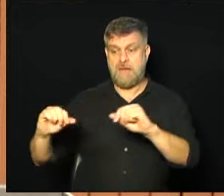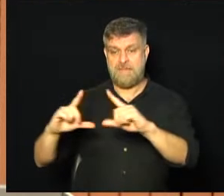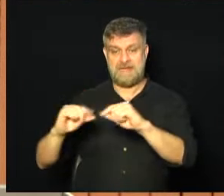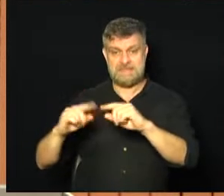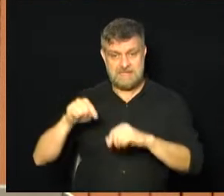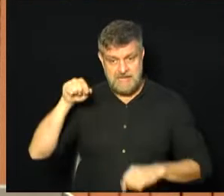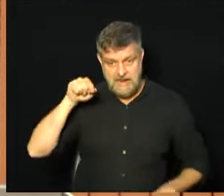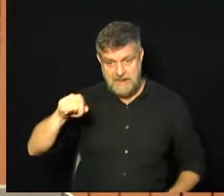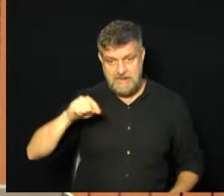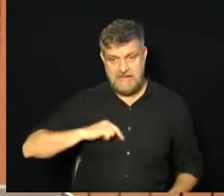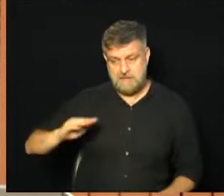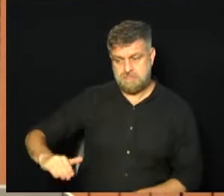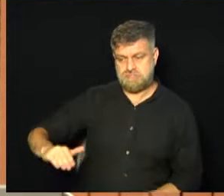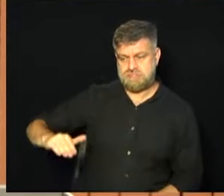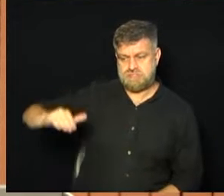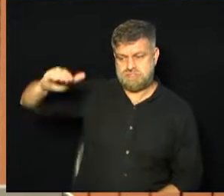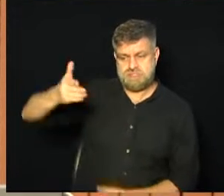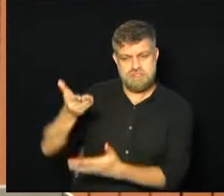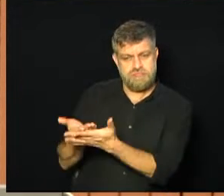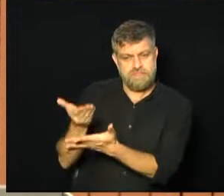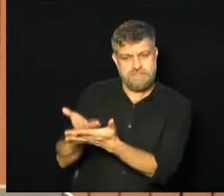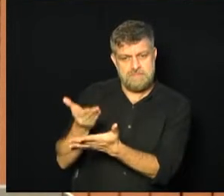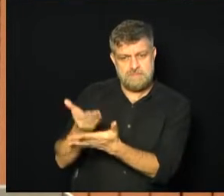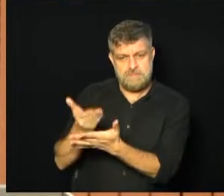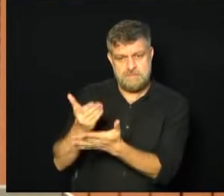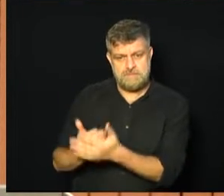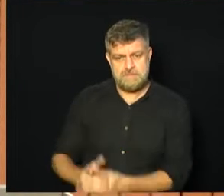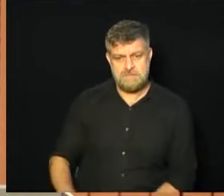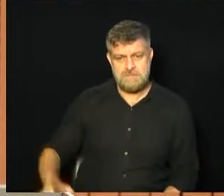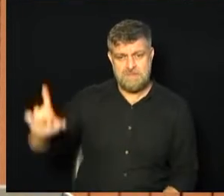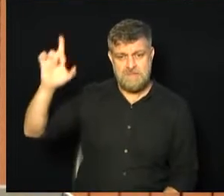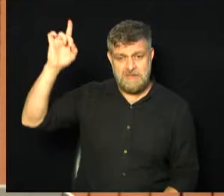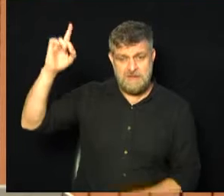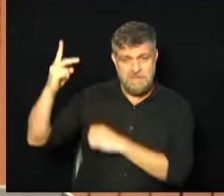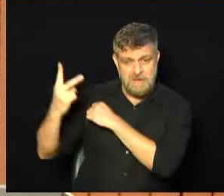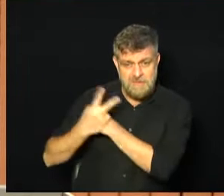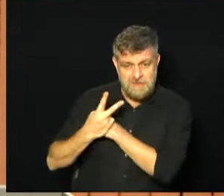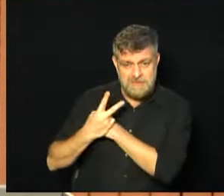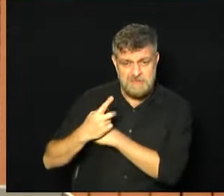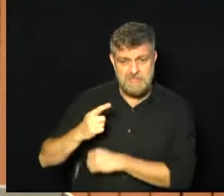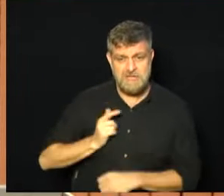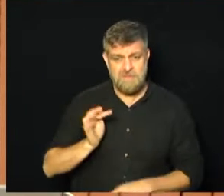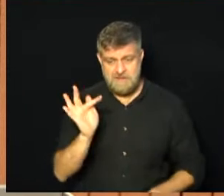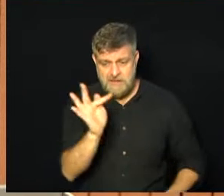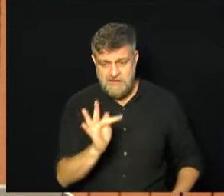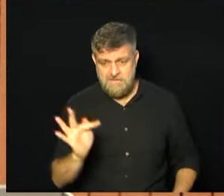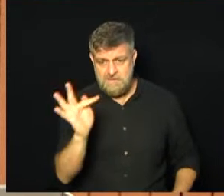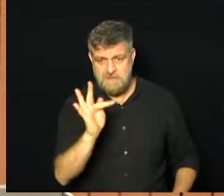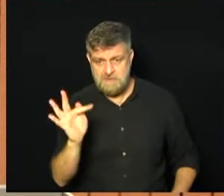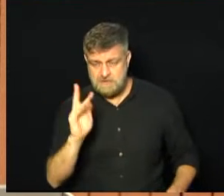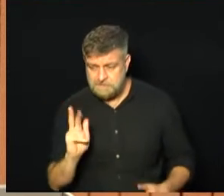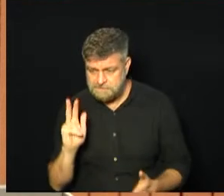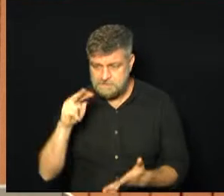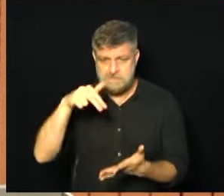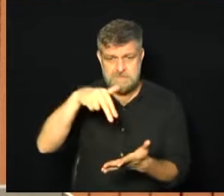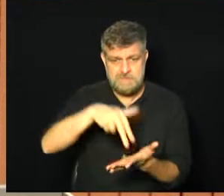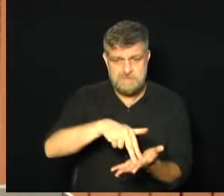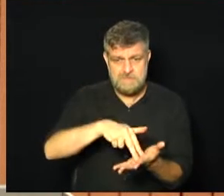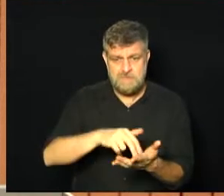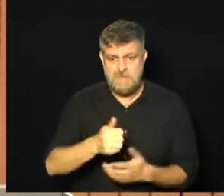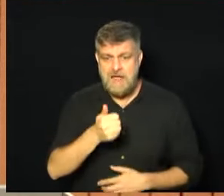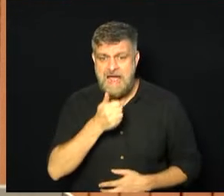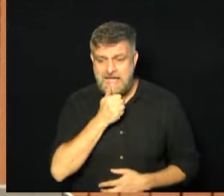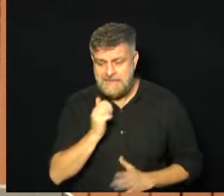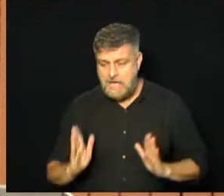onde eu fui criado. Deus que me livre. Mas eu também entrei na universidade quando ainda era